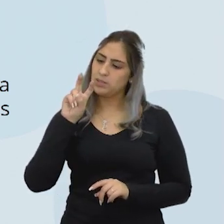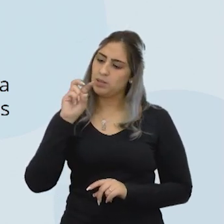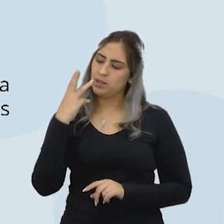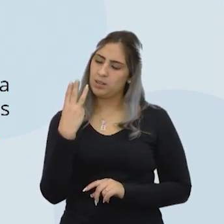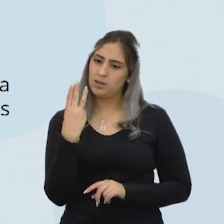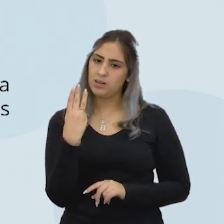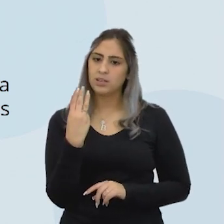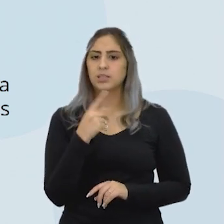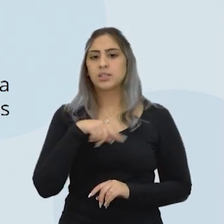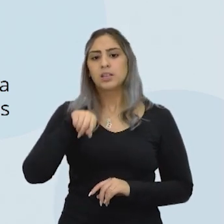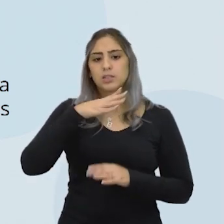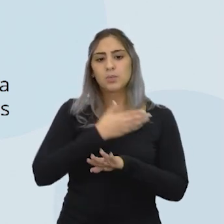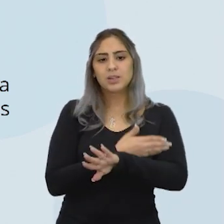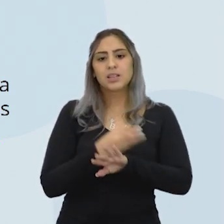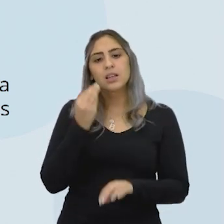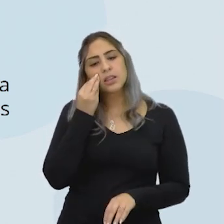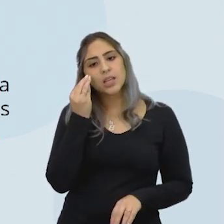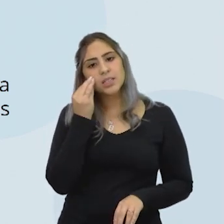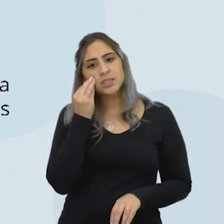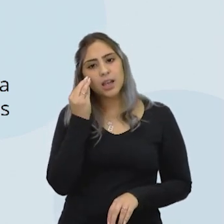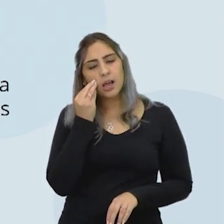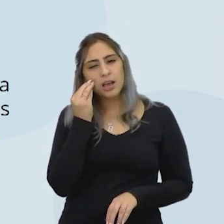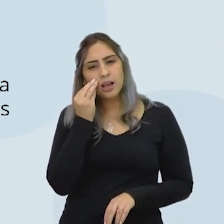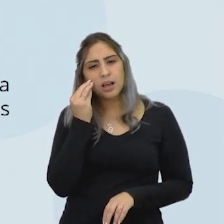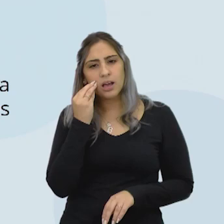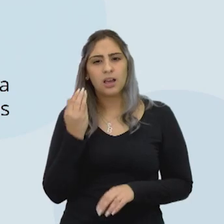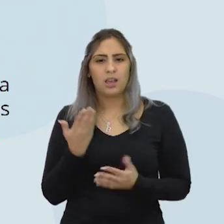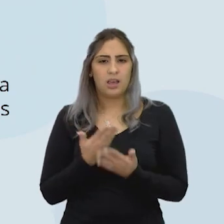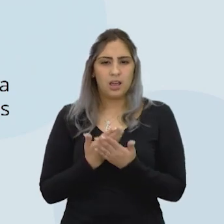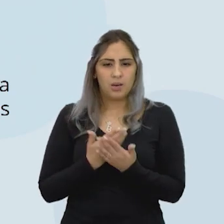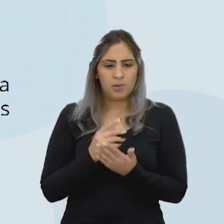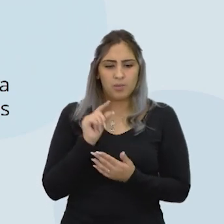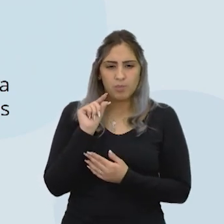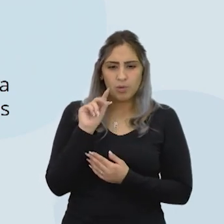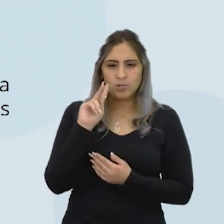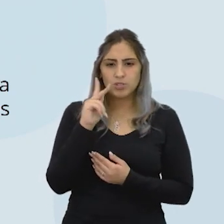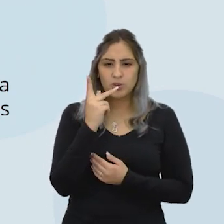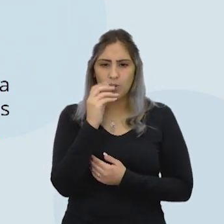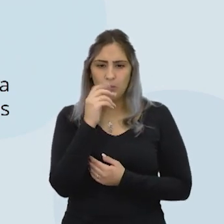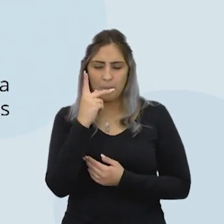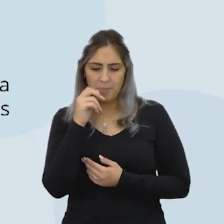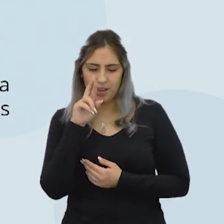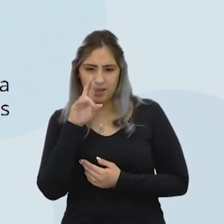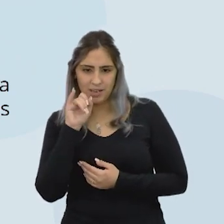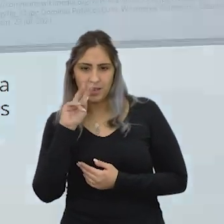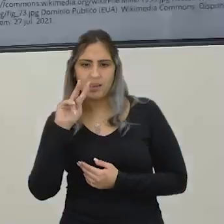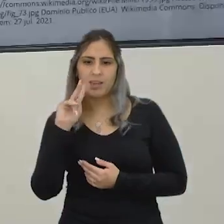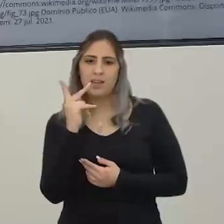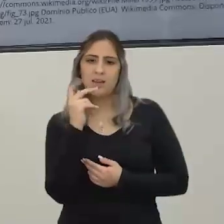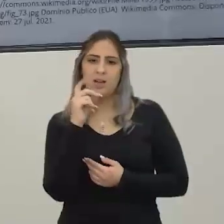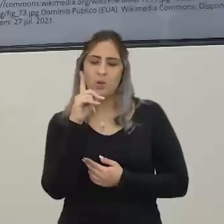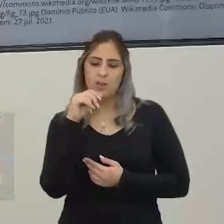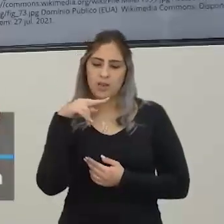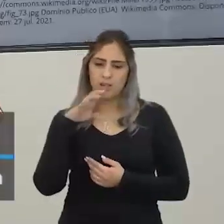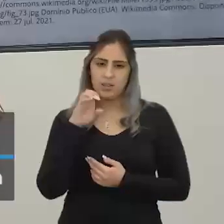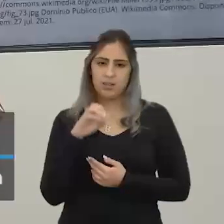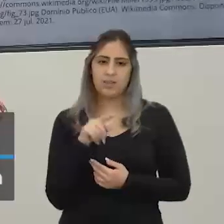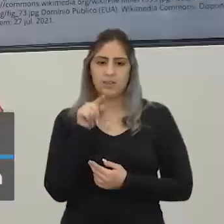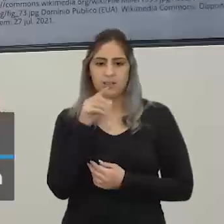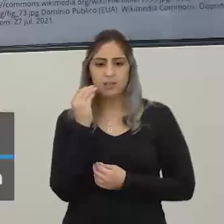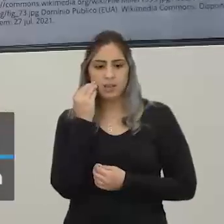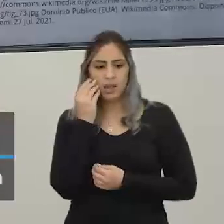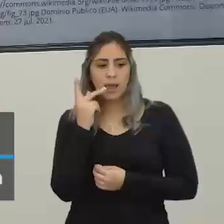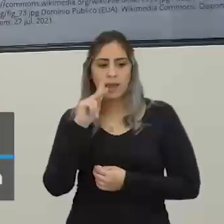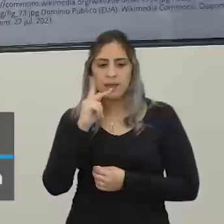começaram a testar a hipótese do Oparin e Haldane. E por isso, quando a professora destacou a hipótese